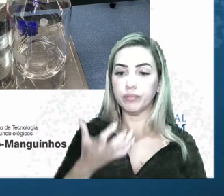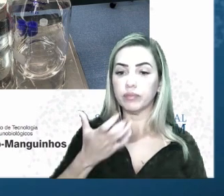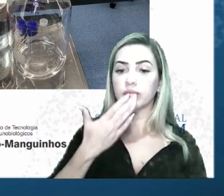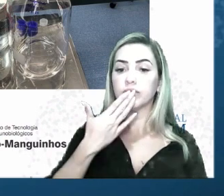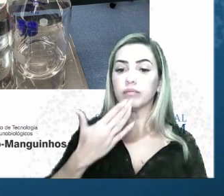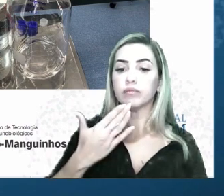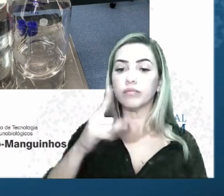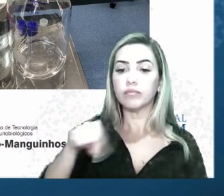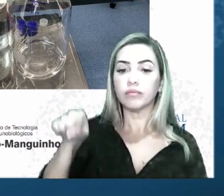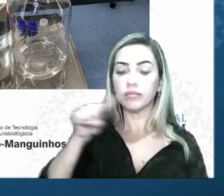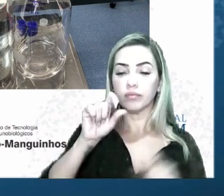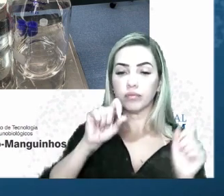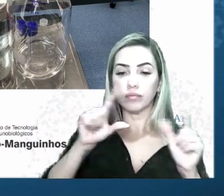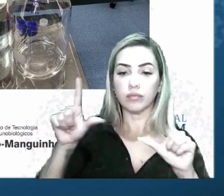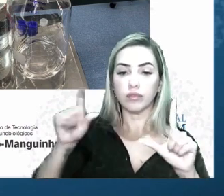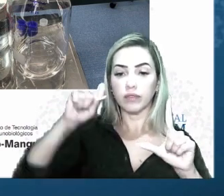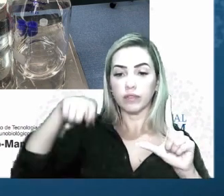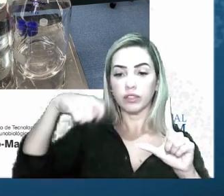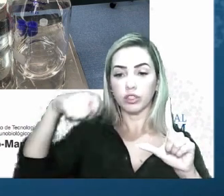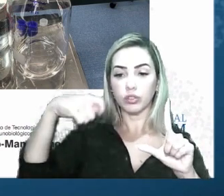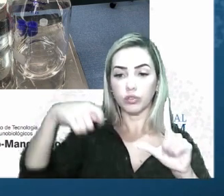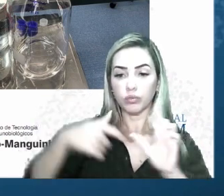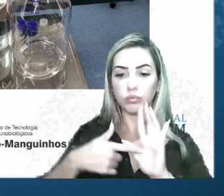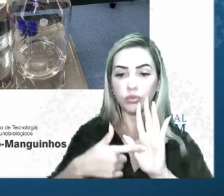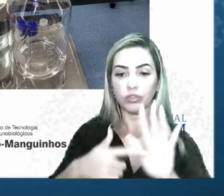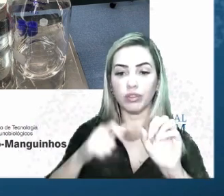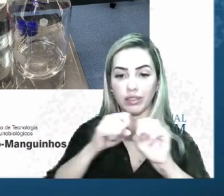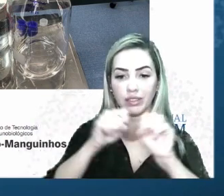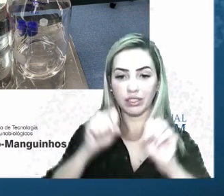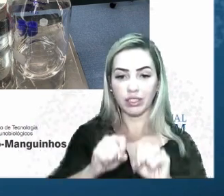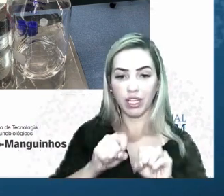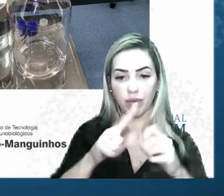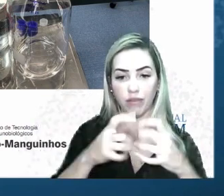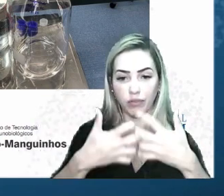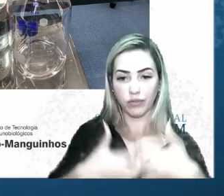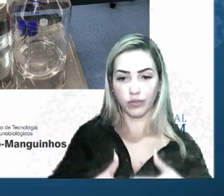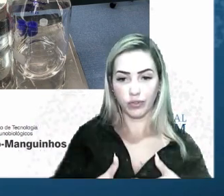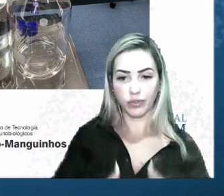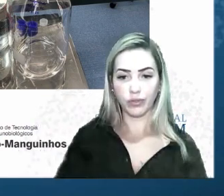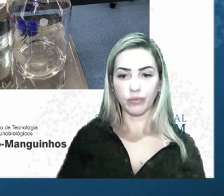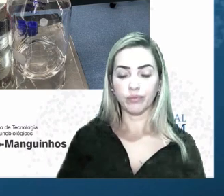o videozinho do sistema da Quantum funcionando.